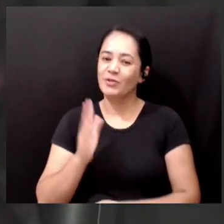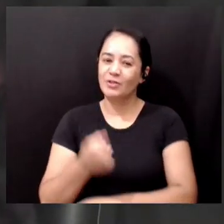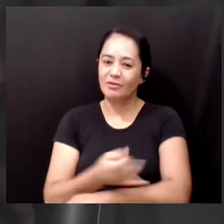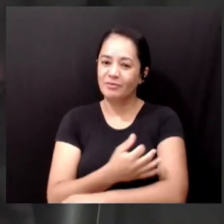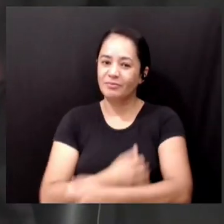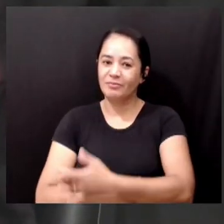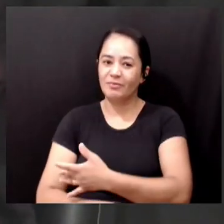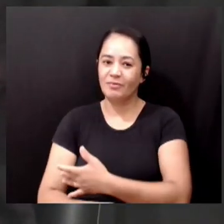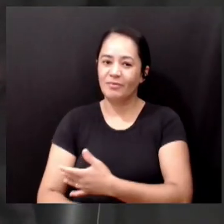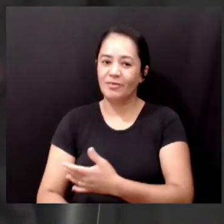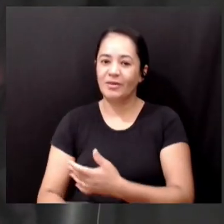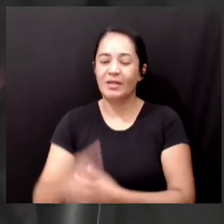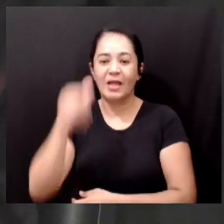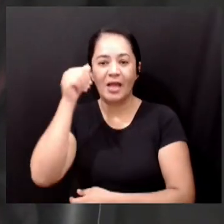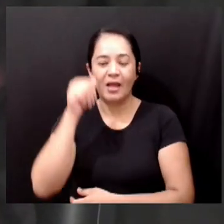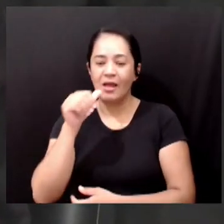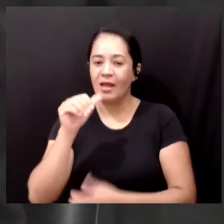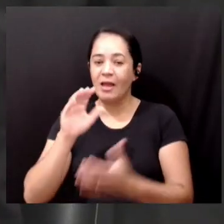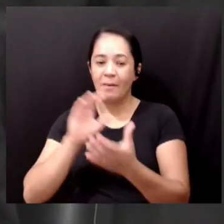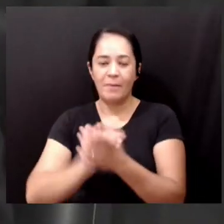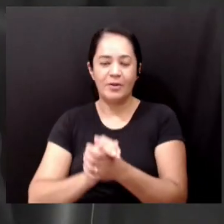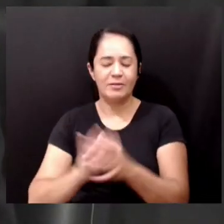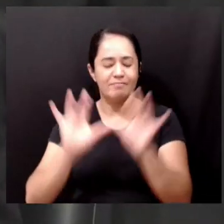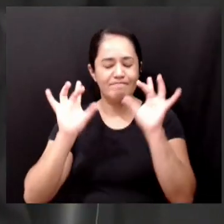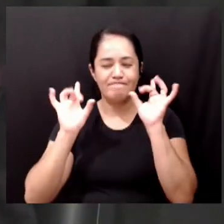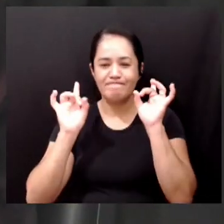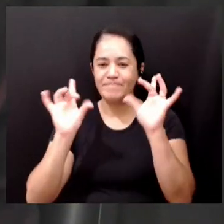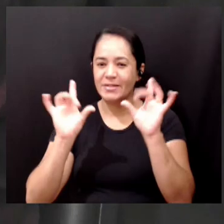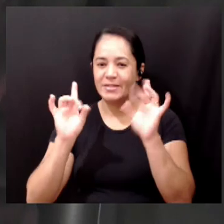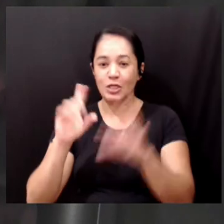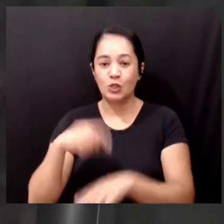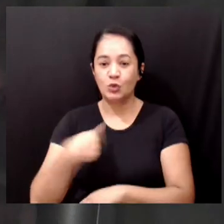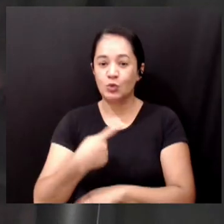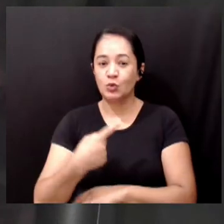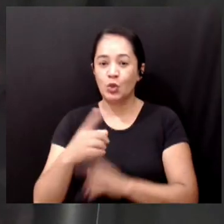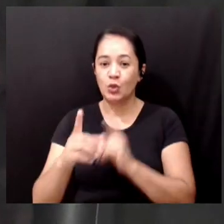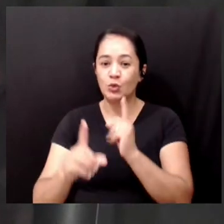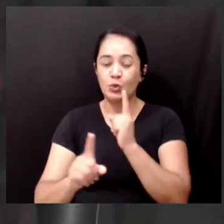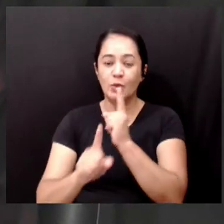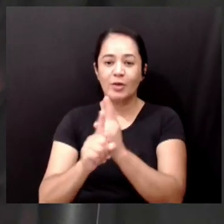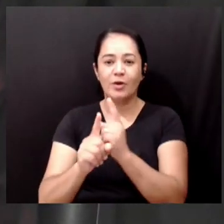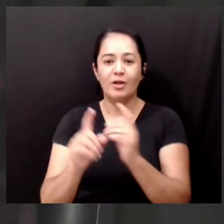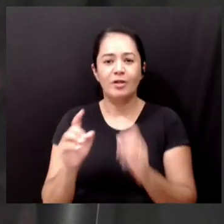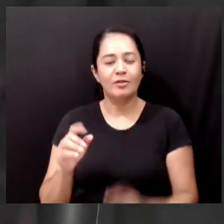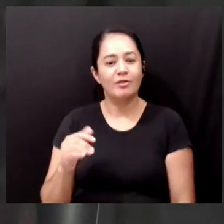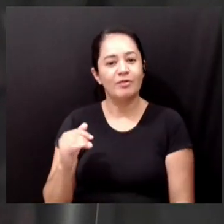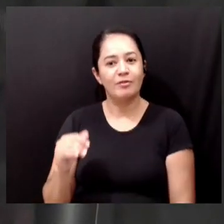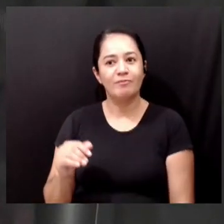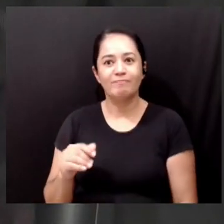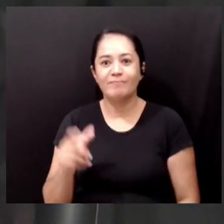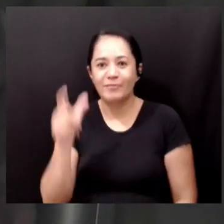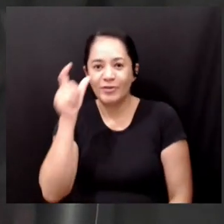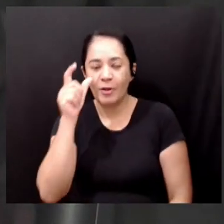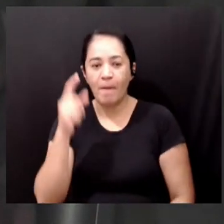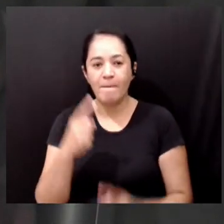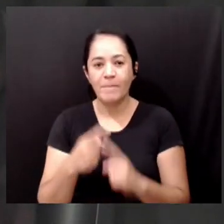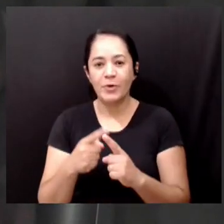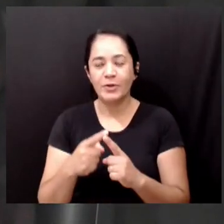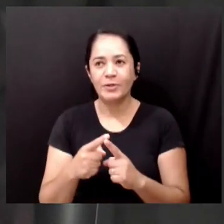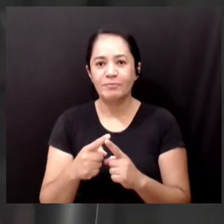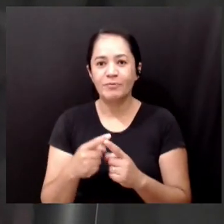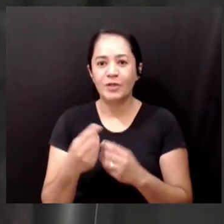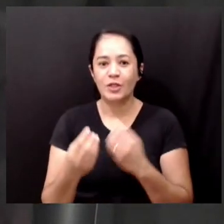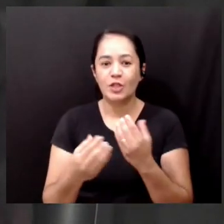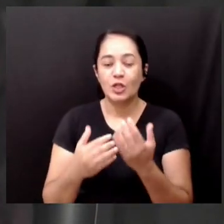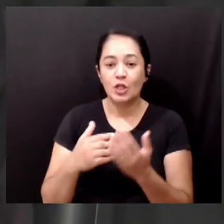vida. O nosso encontro foi muito interessante. Eu tive um encontro com ela, porque, na verdade, quando nós começamos a participar